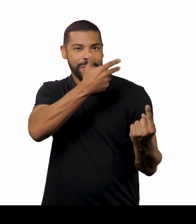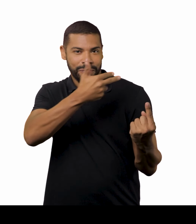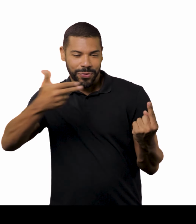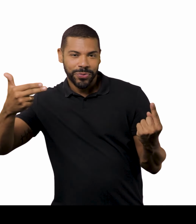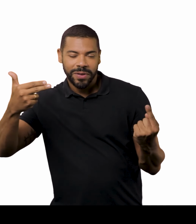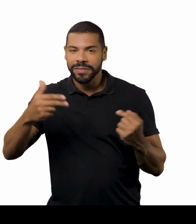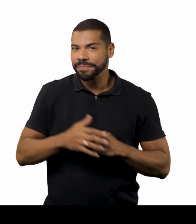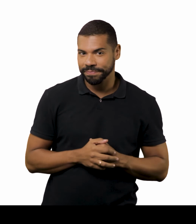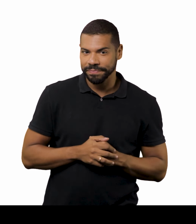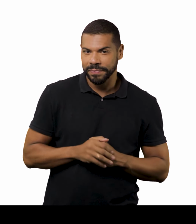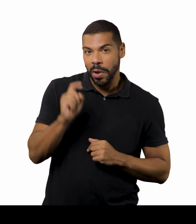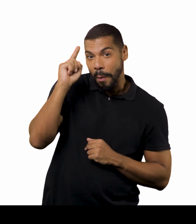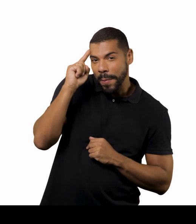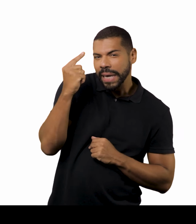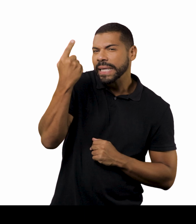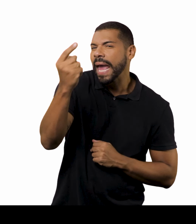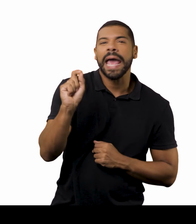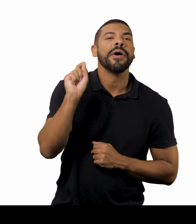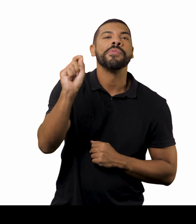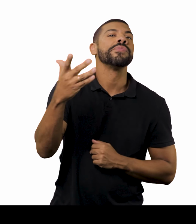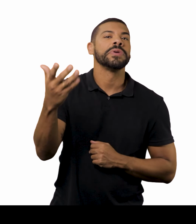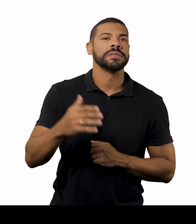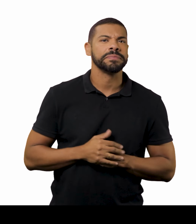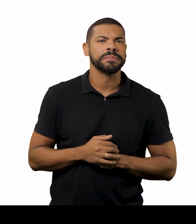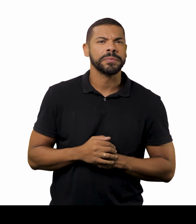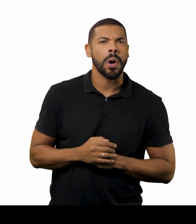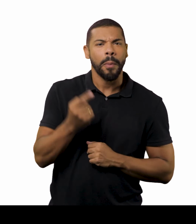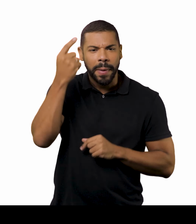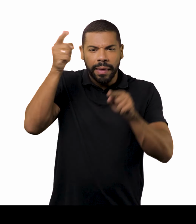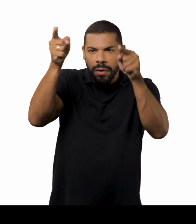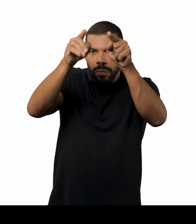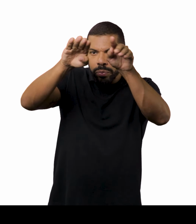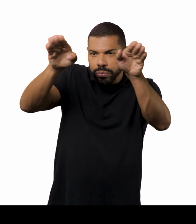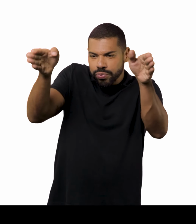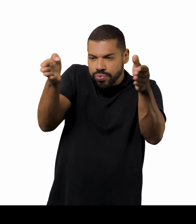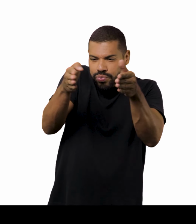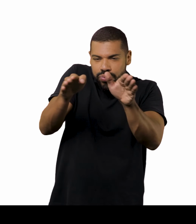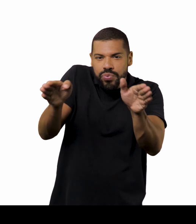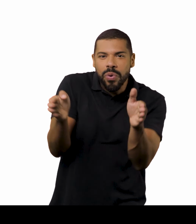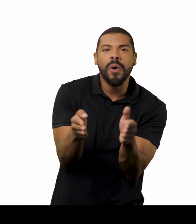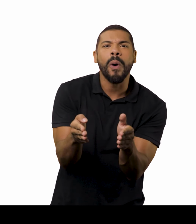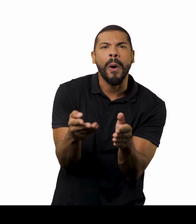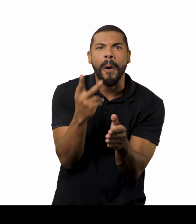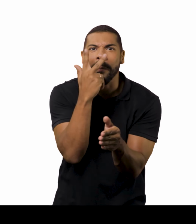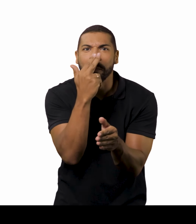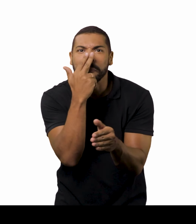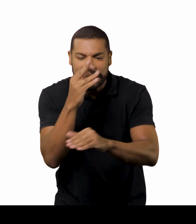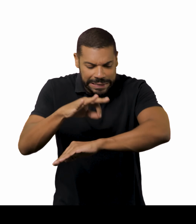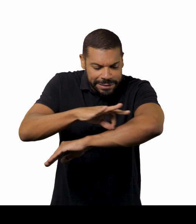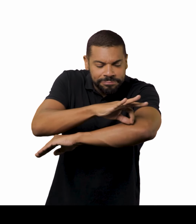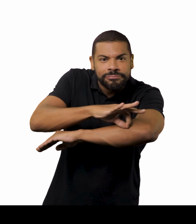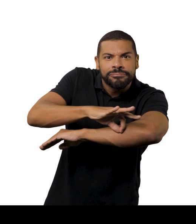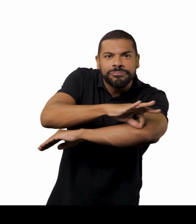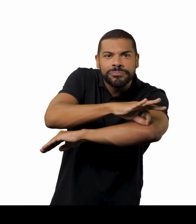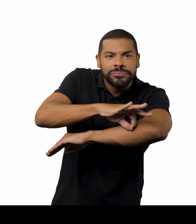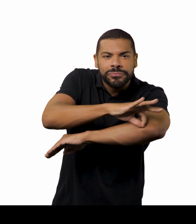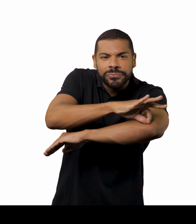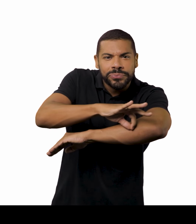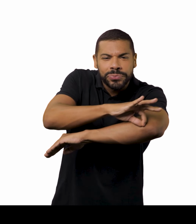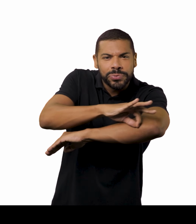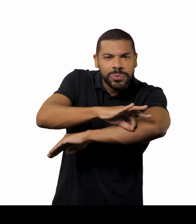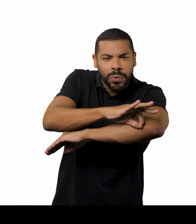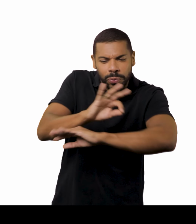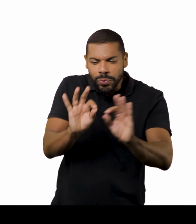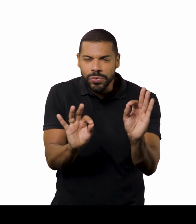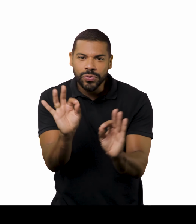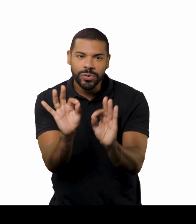Fruta. Dessa mesma ideia dessa fruta, apareceu essa curva, que é uma arquitetura mesmo, um círculo que